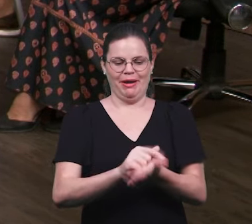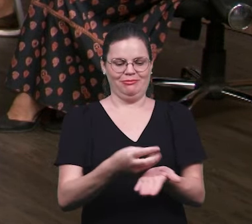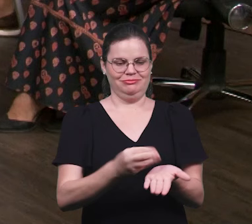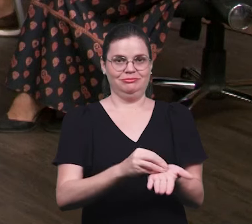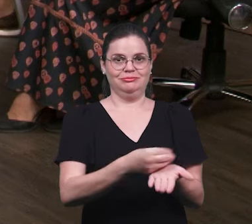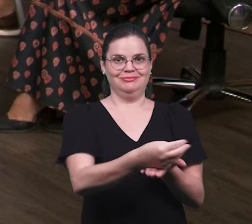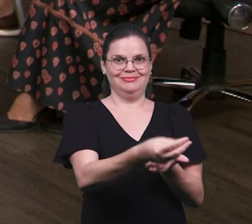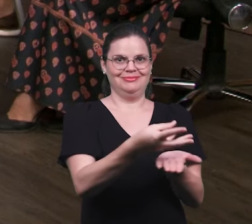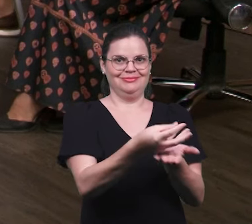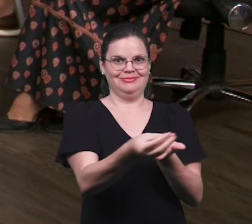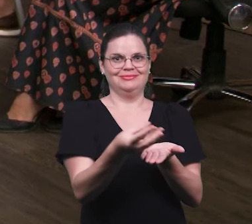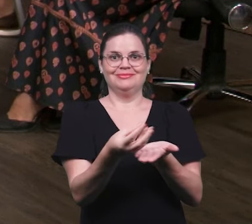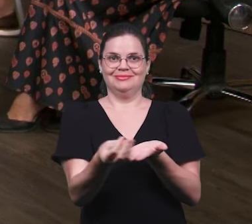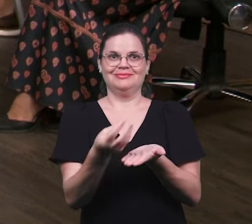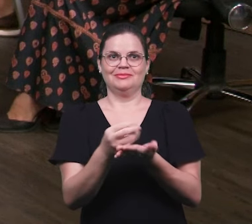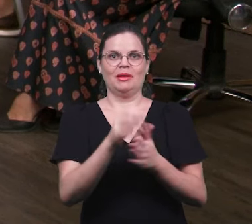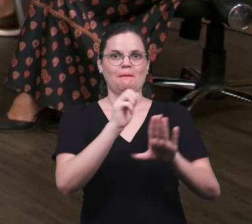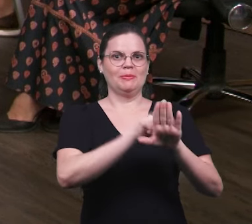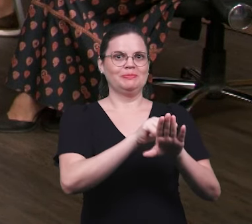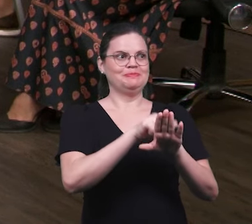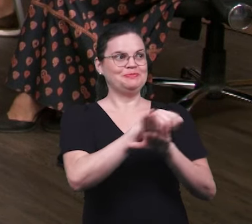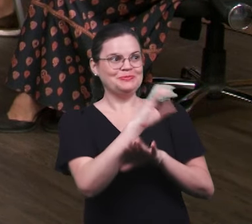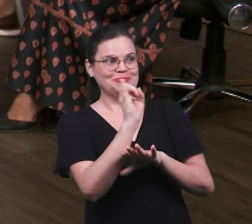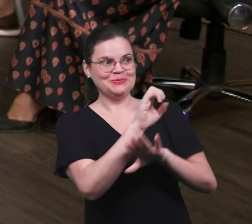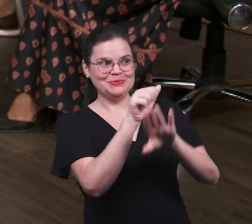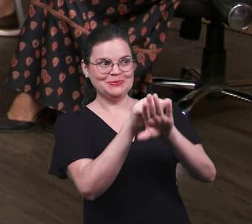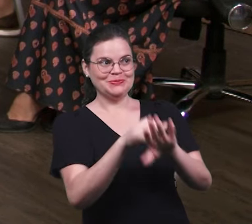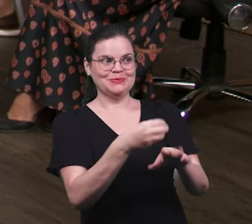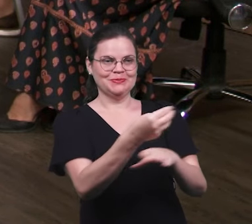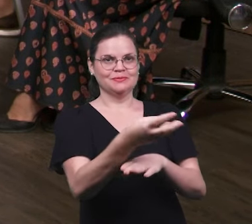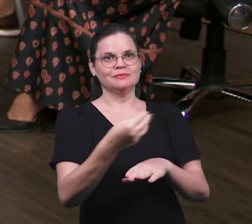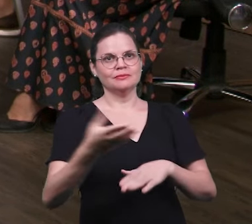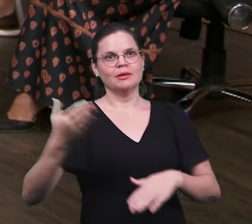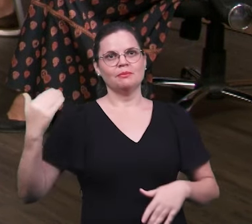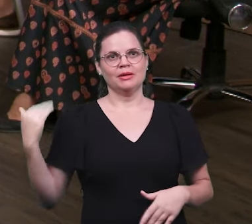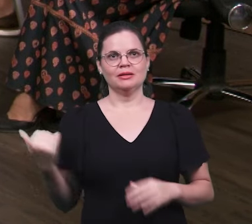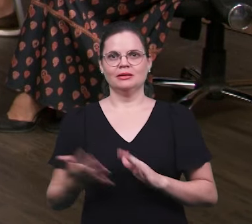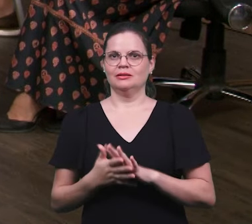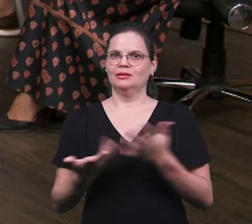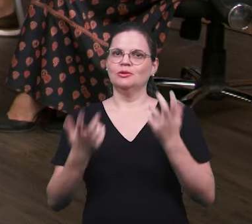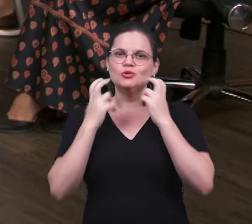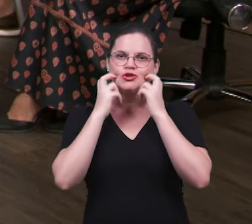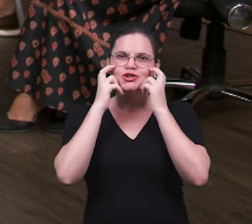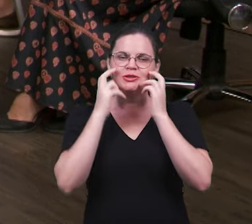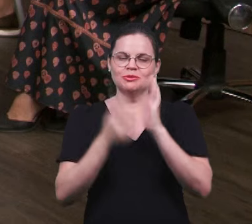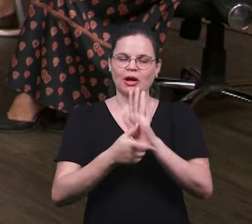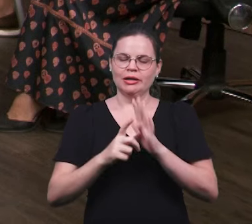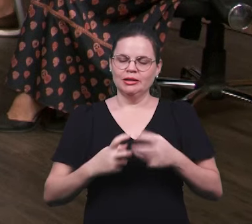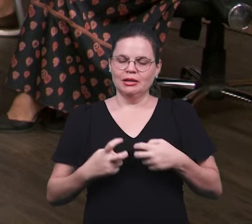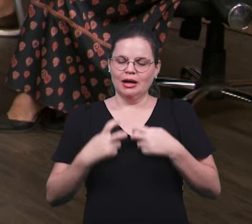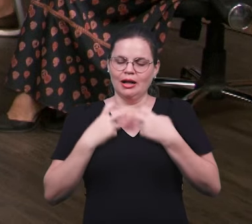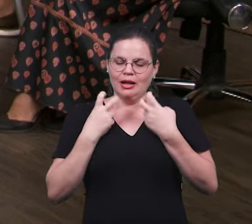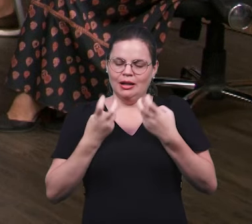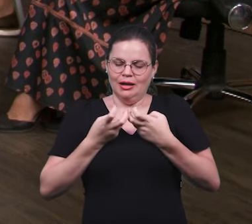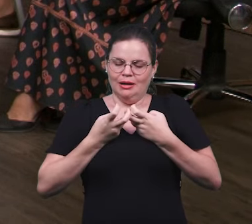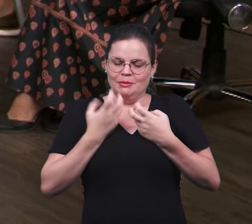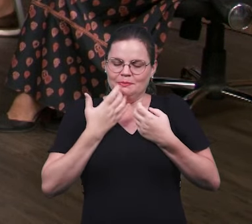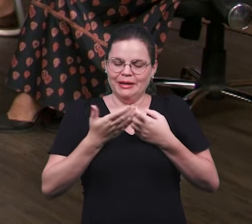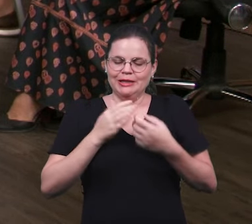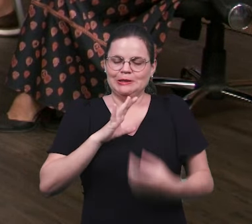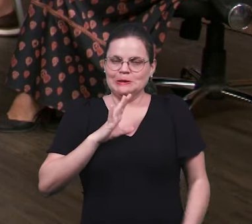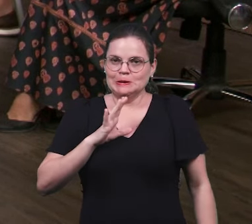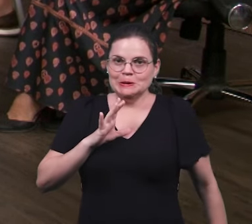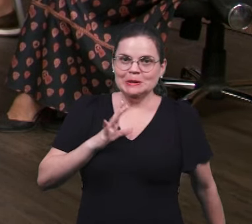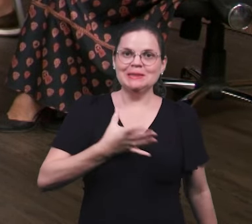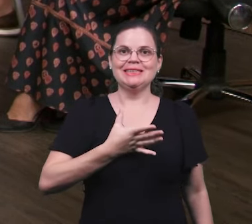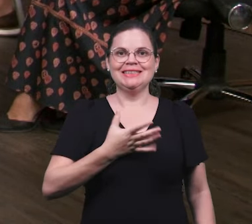de folheto. Batendo de porta em porta. O tímido tem que fazer aquele clamor e ir, né? Tem que ter essa